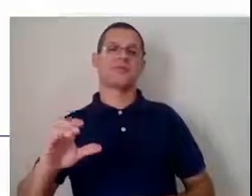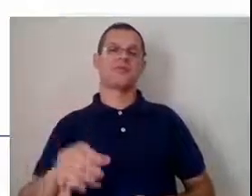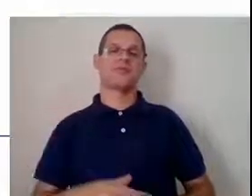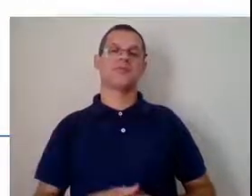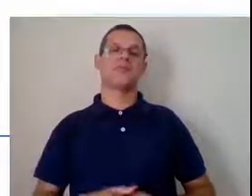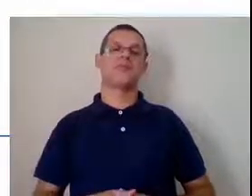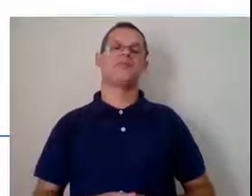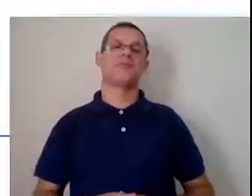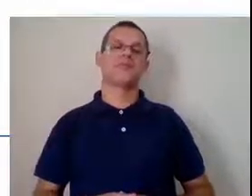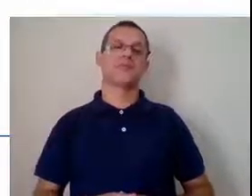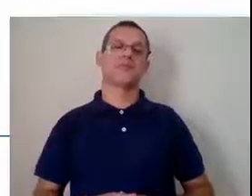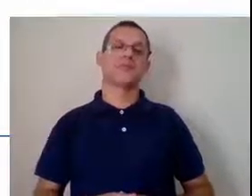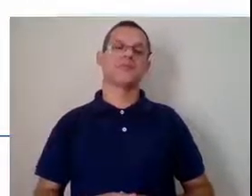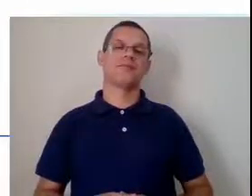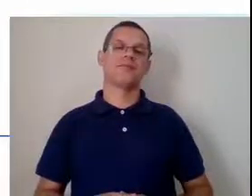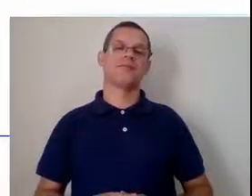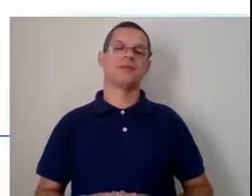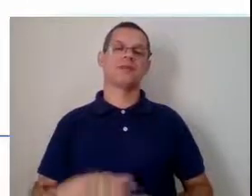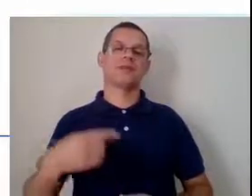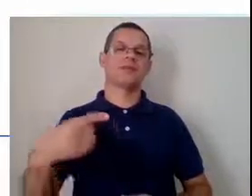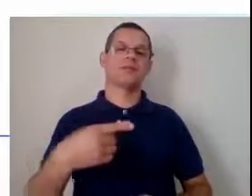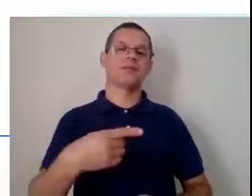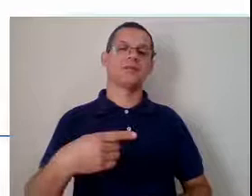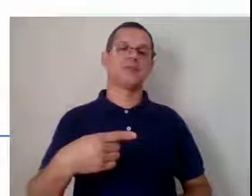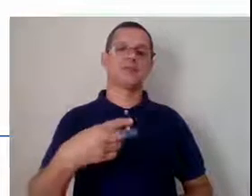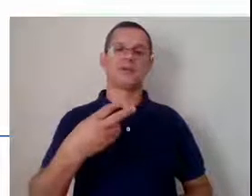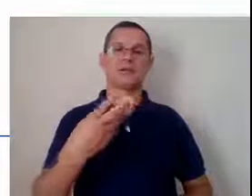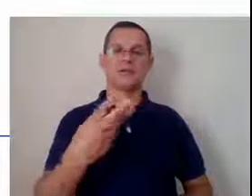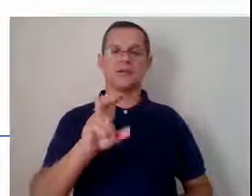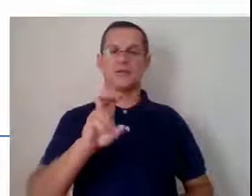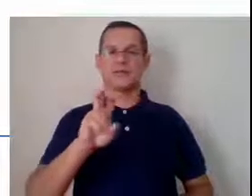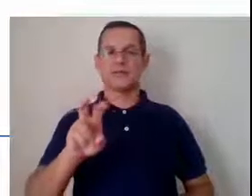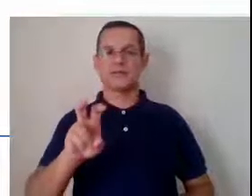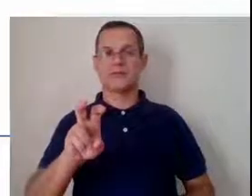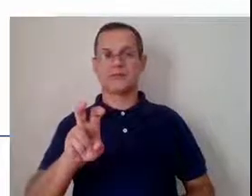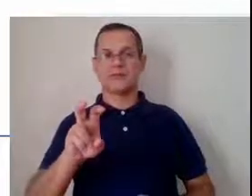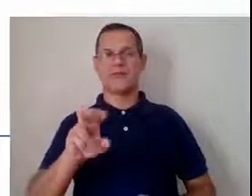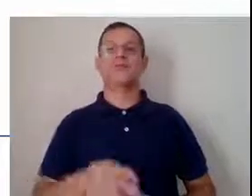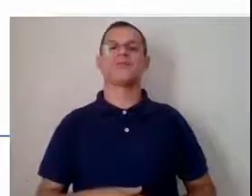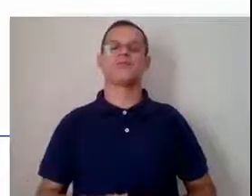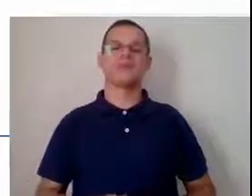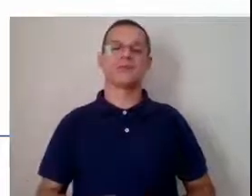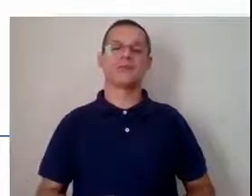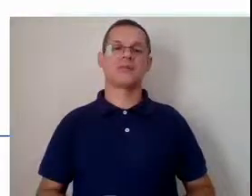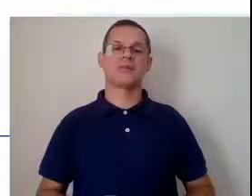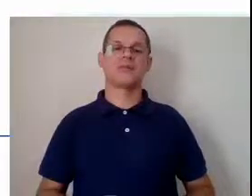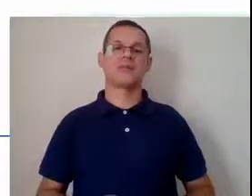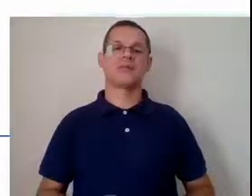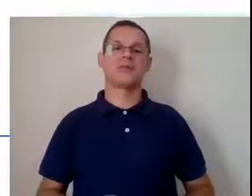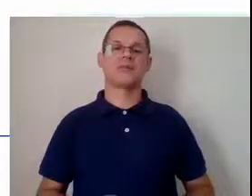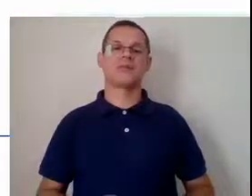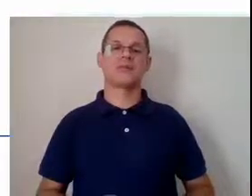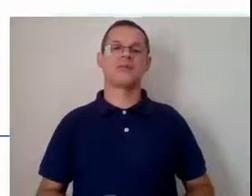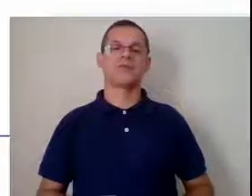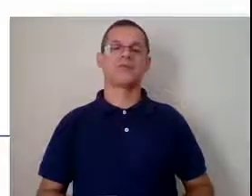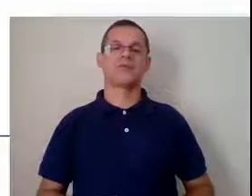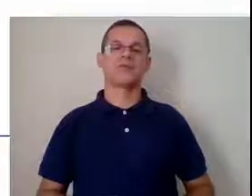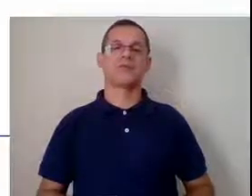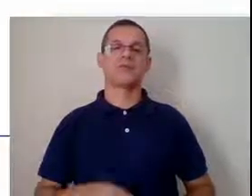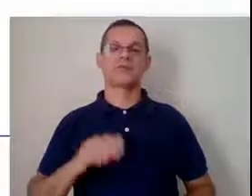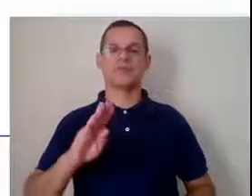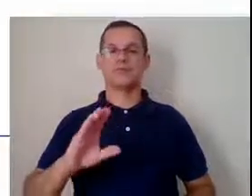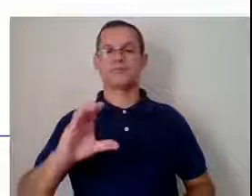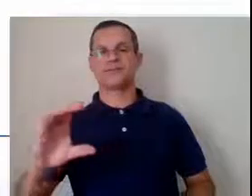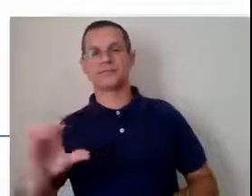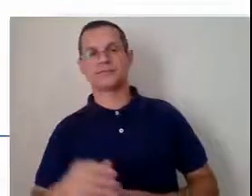e menos os 35 daqui de B e